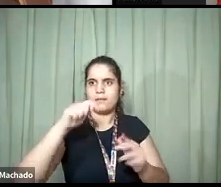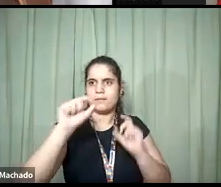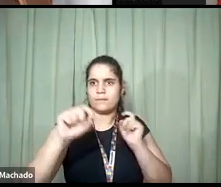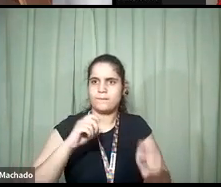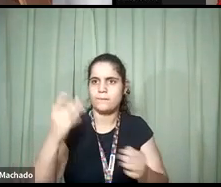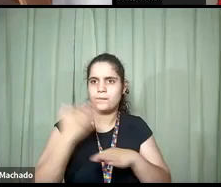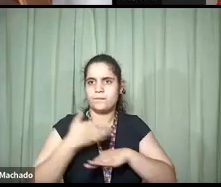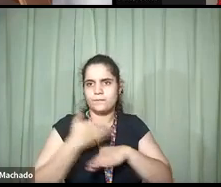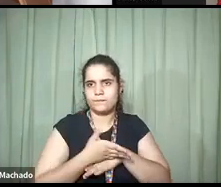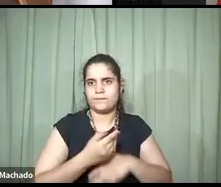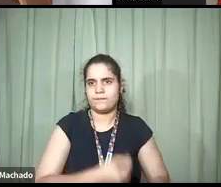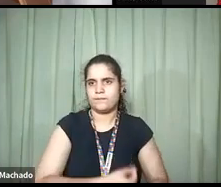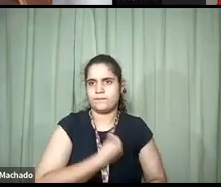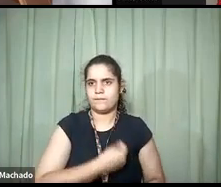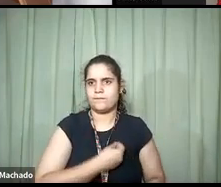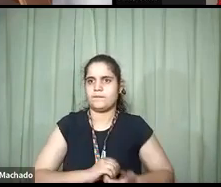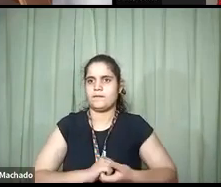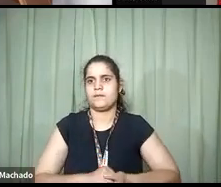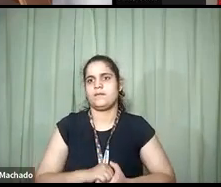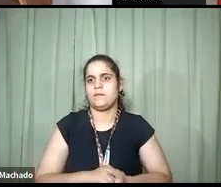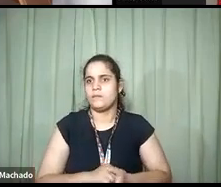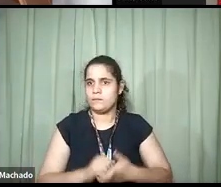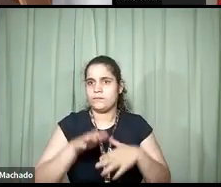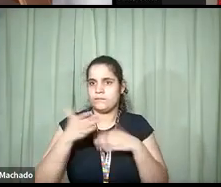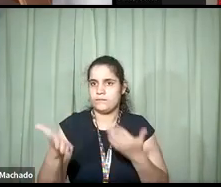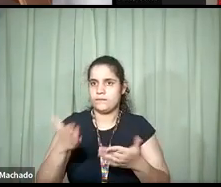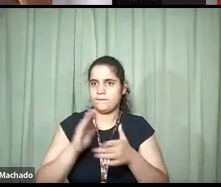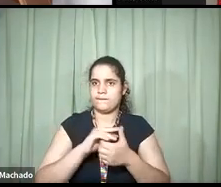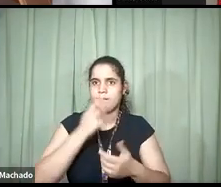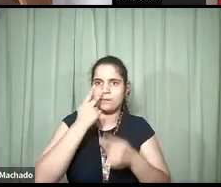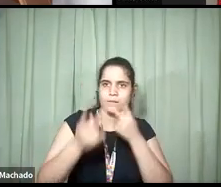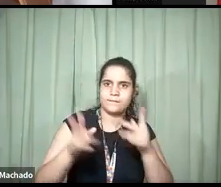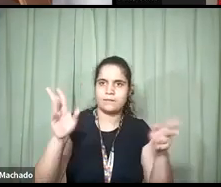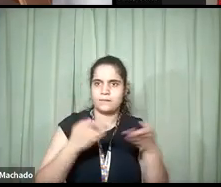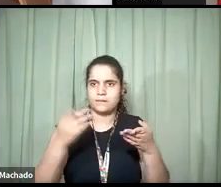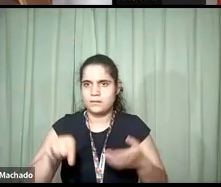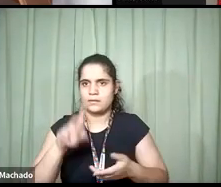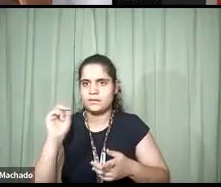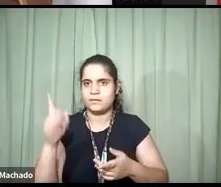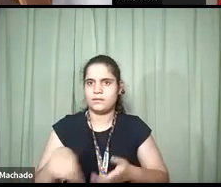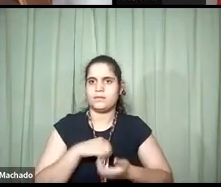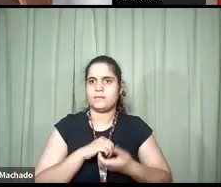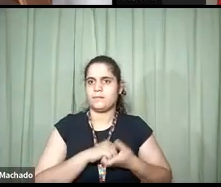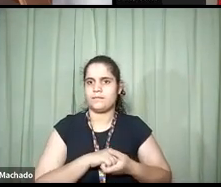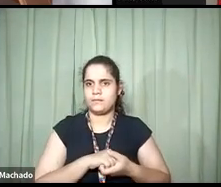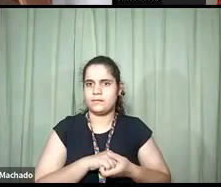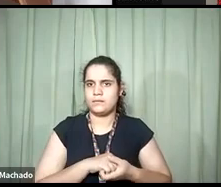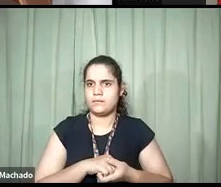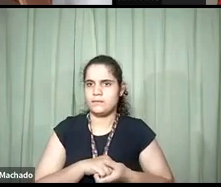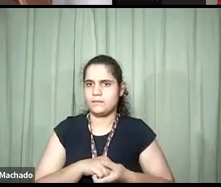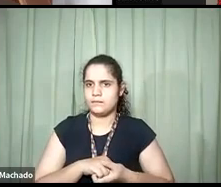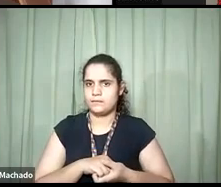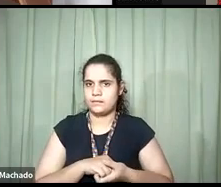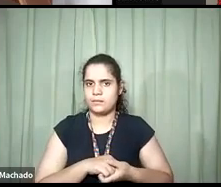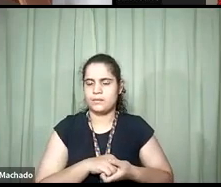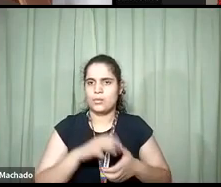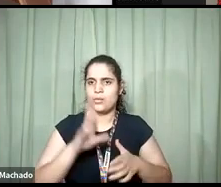presentes. Então, a grande discussão que a gente tem hoje aqui é: curou ou nunca